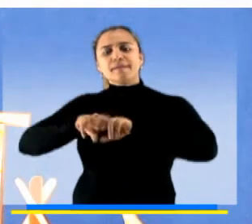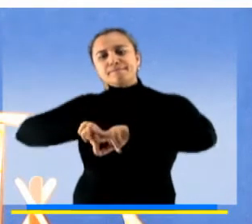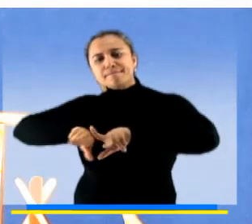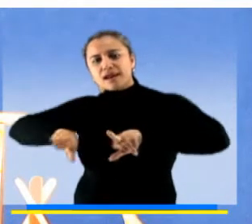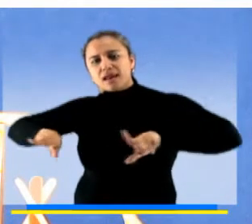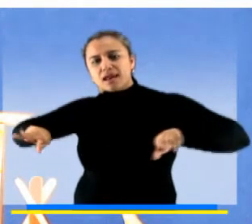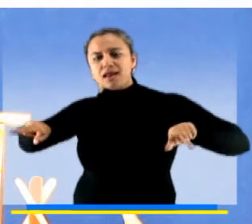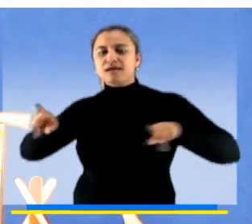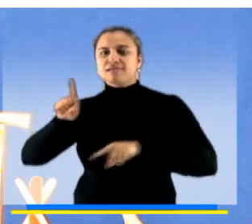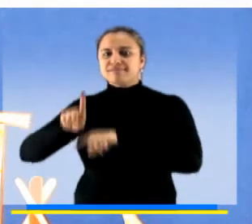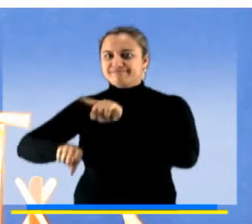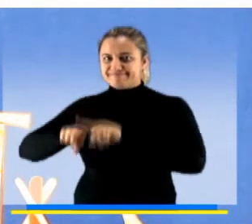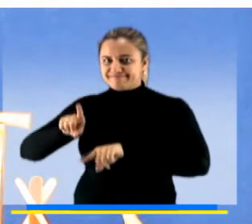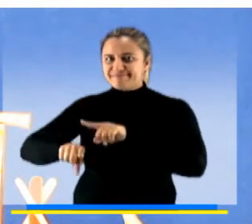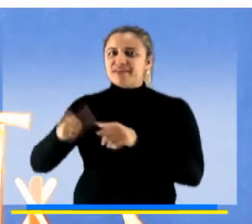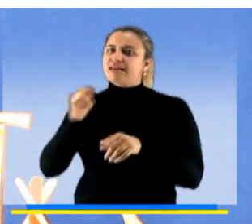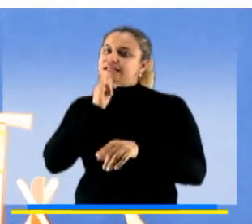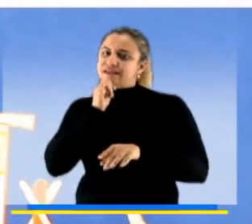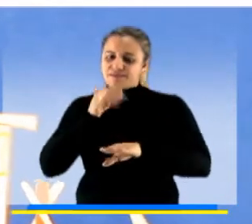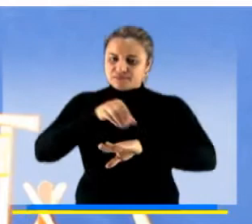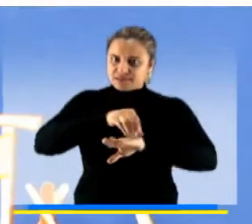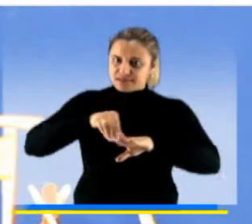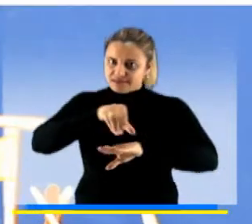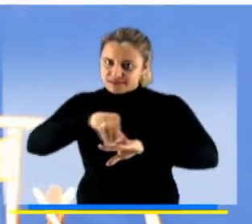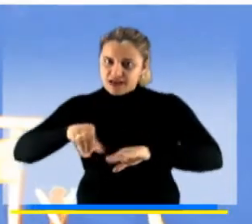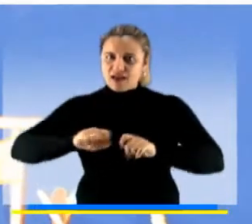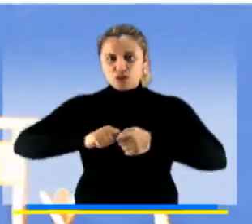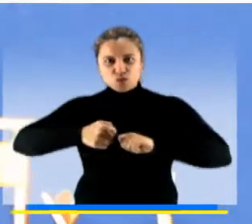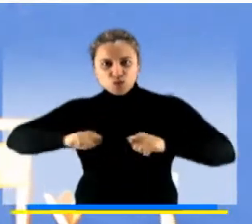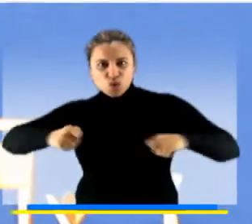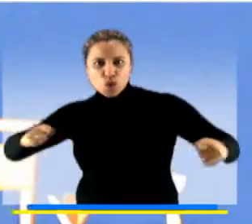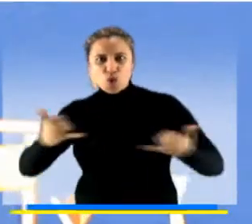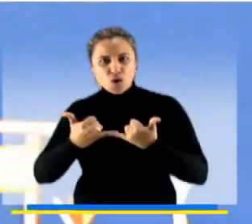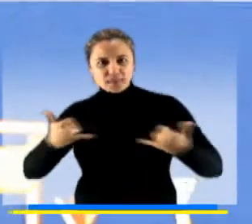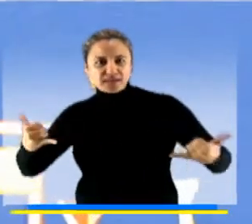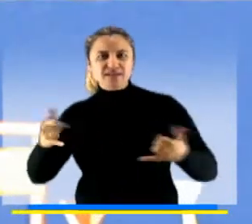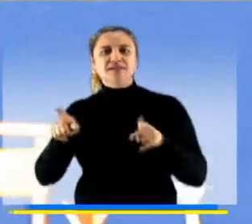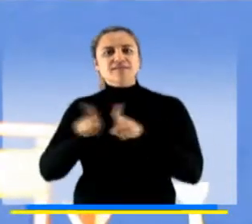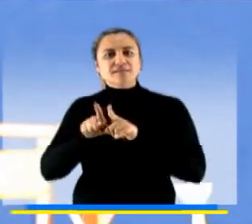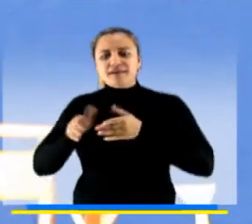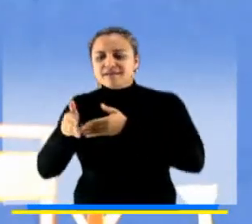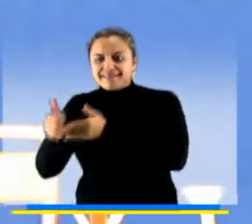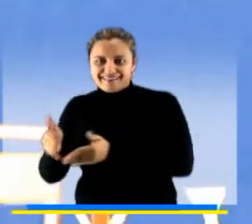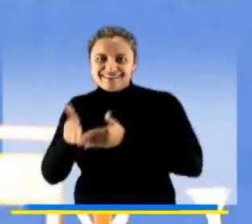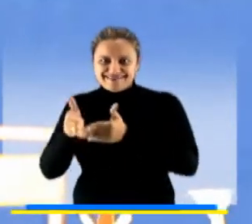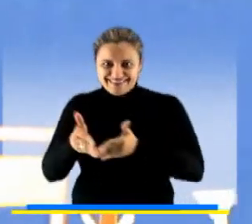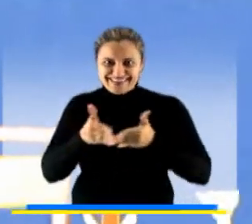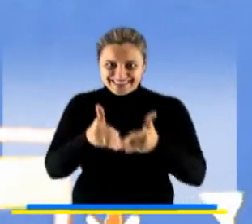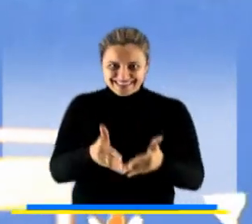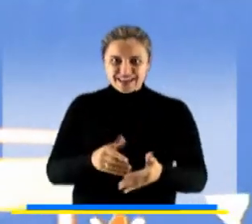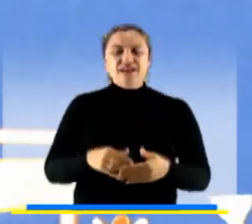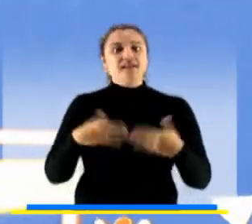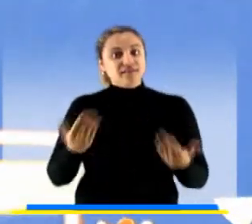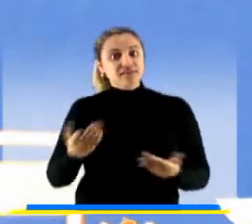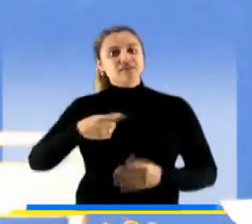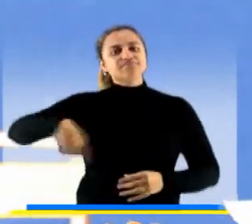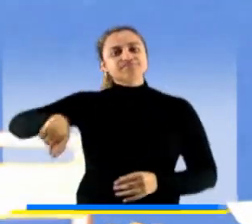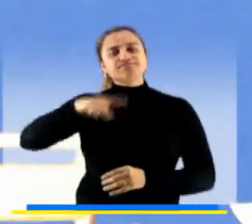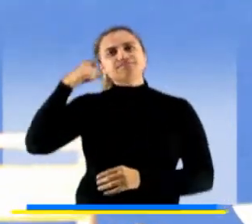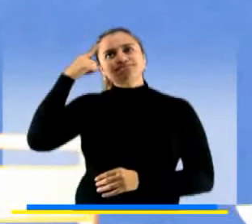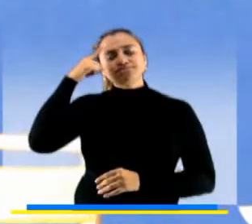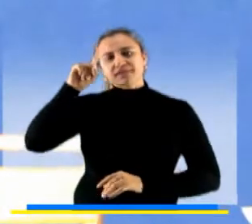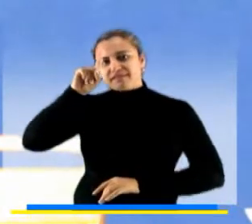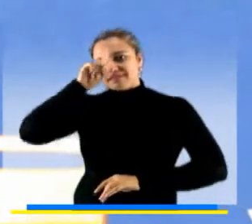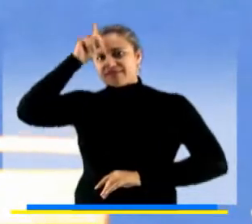variados artigos, sandálias, cordas e até embarcações. Então, inventaram uma maneira